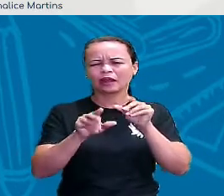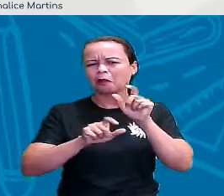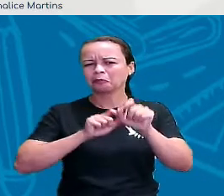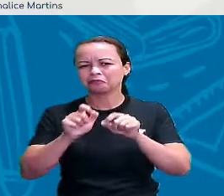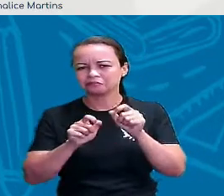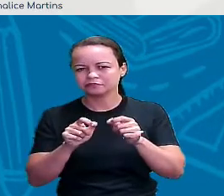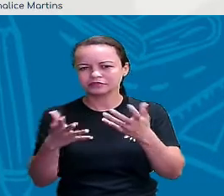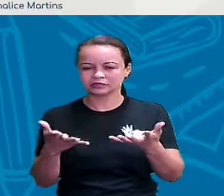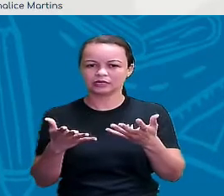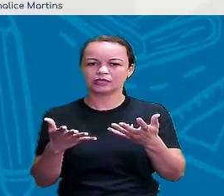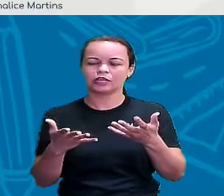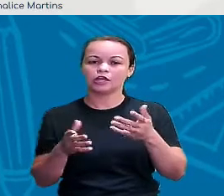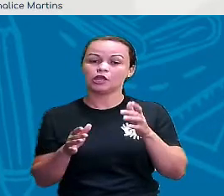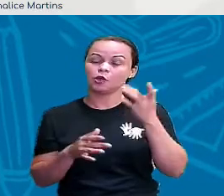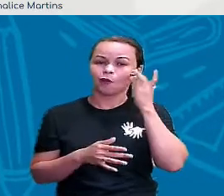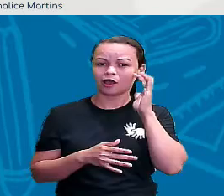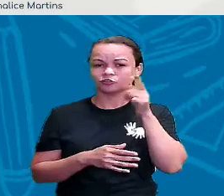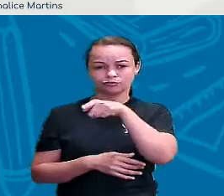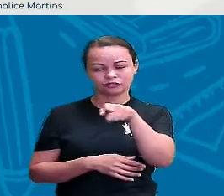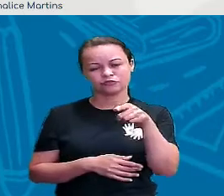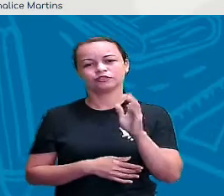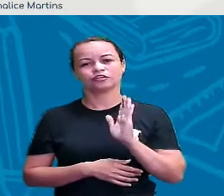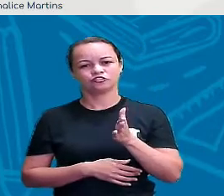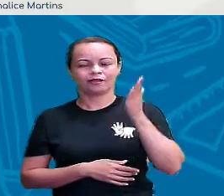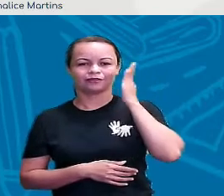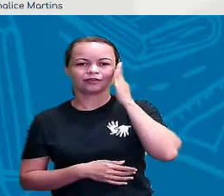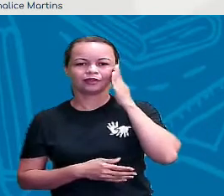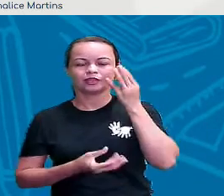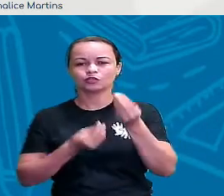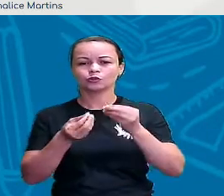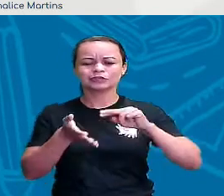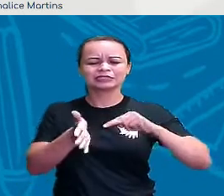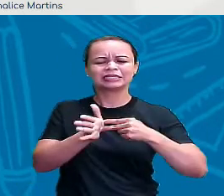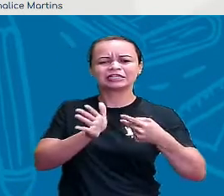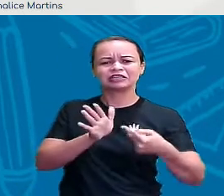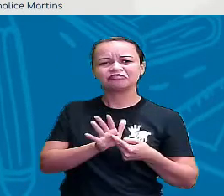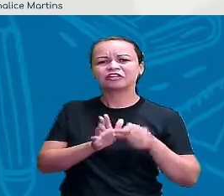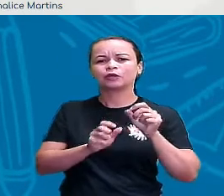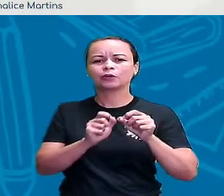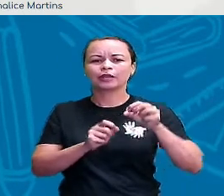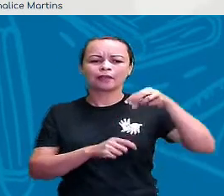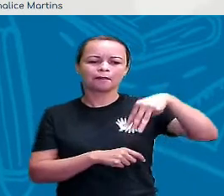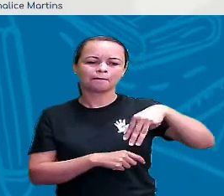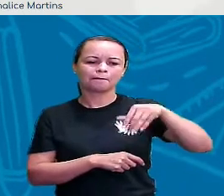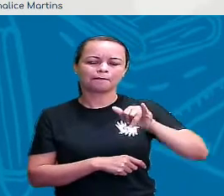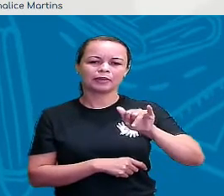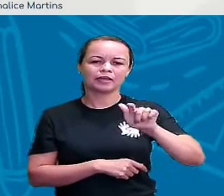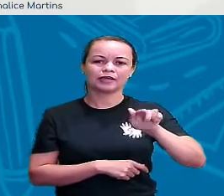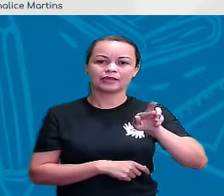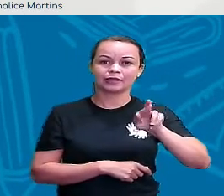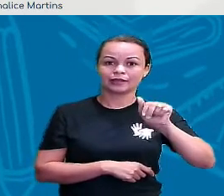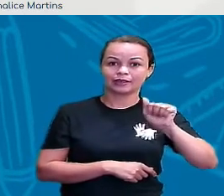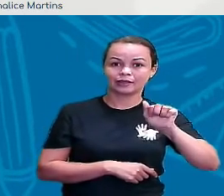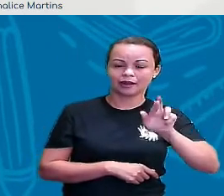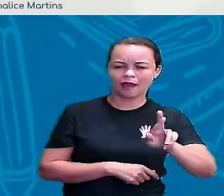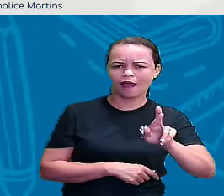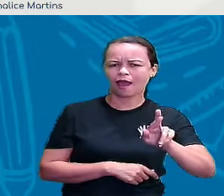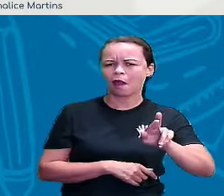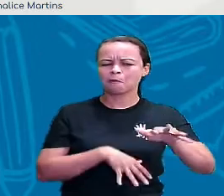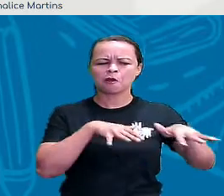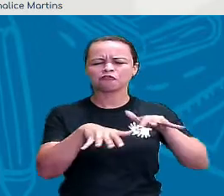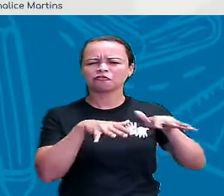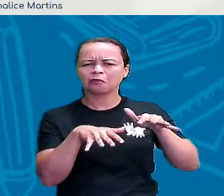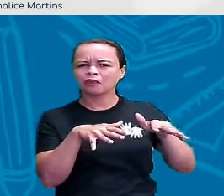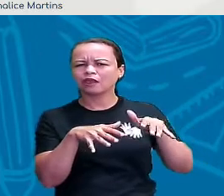acordo aí com a minha fala, o que é que significa, o que é que quer dizer migrar, né? E aí, migrar, movimento